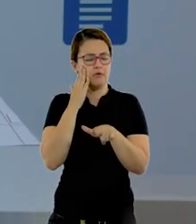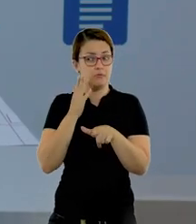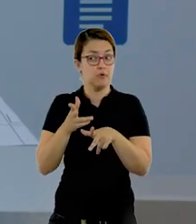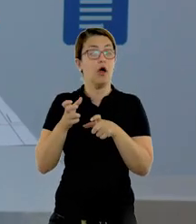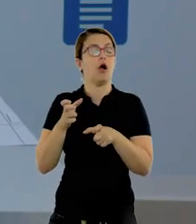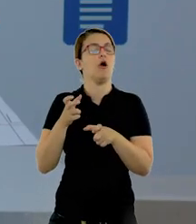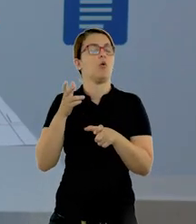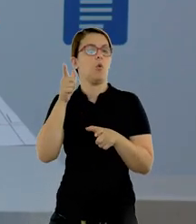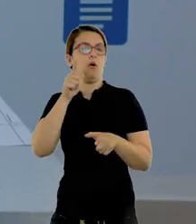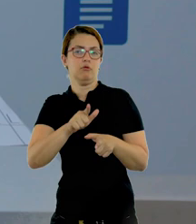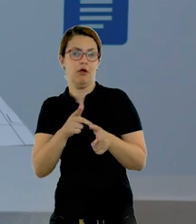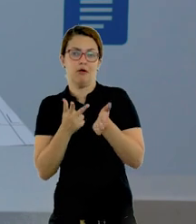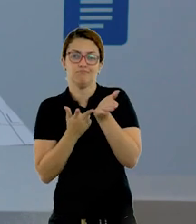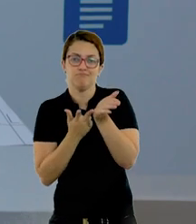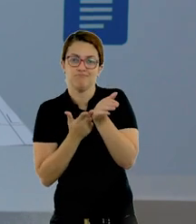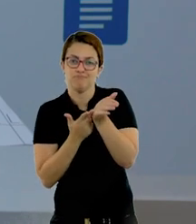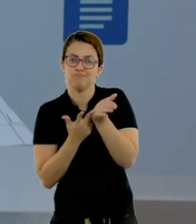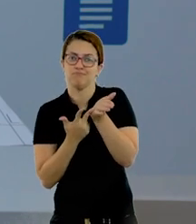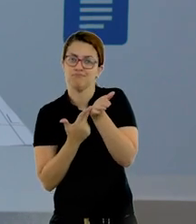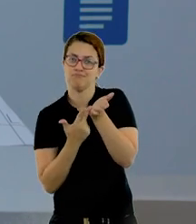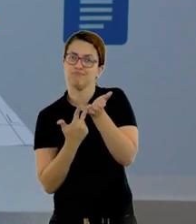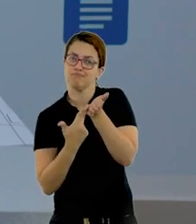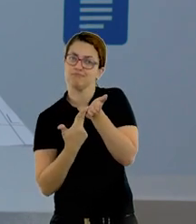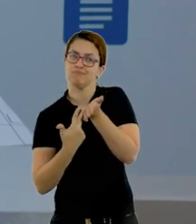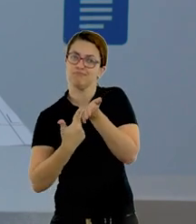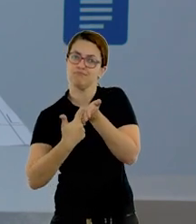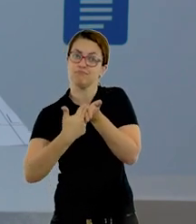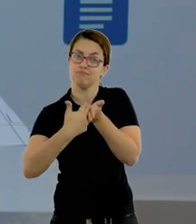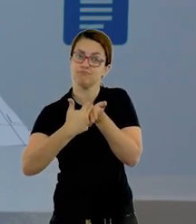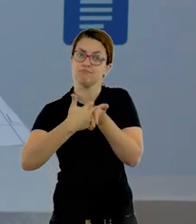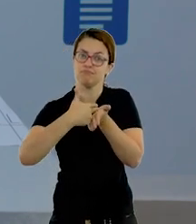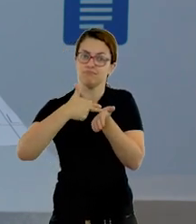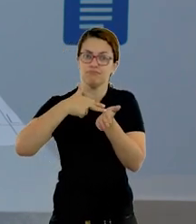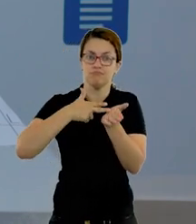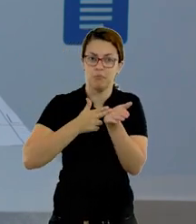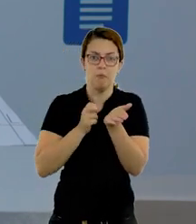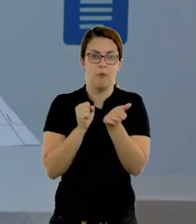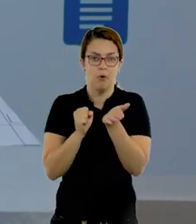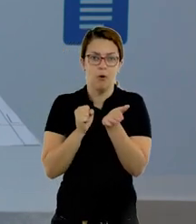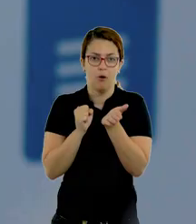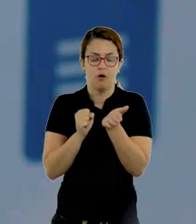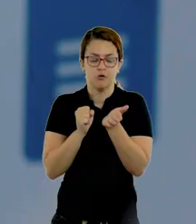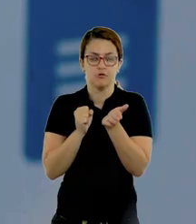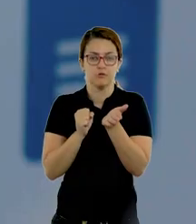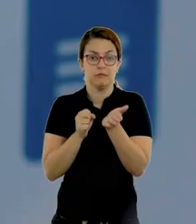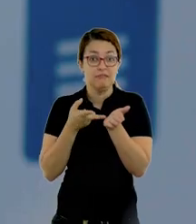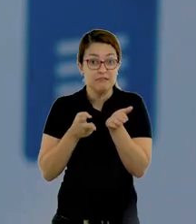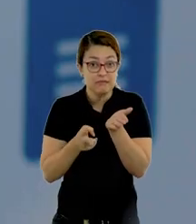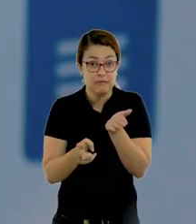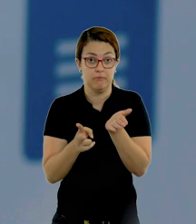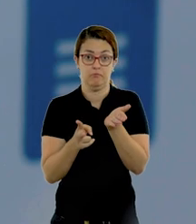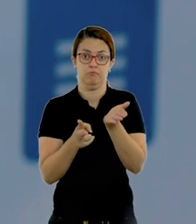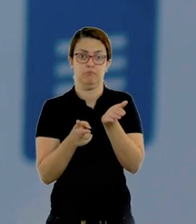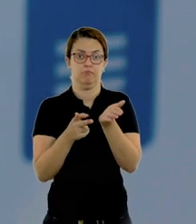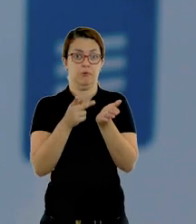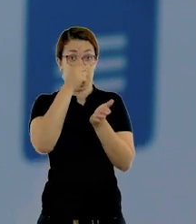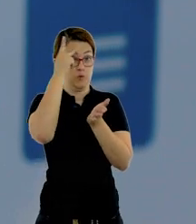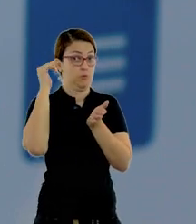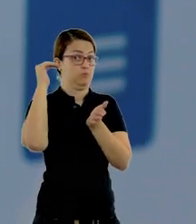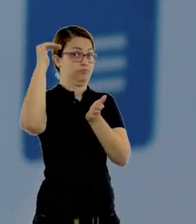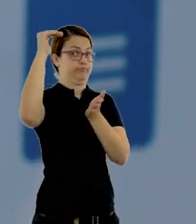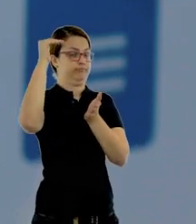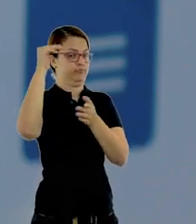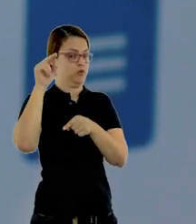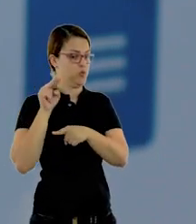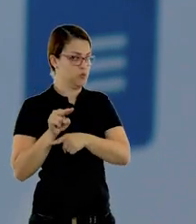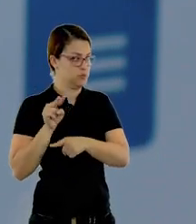fazer o recorte, dê uma tesoura sem ponta, aí a criança pode recortar, sempre com supervisão de um